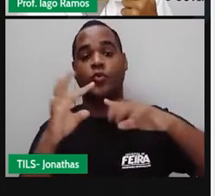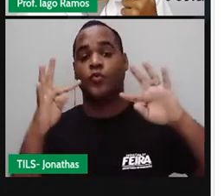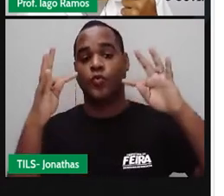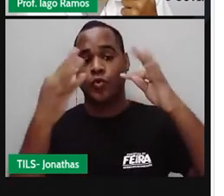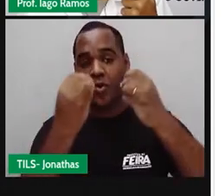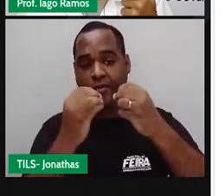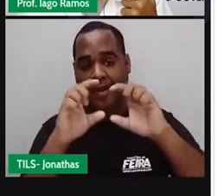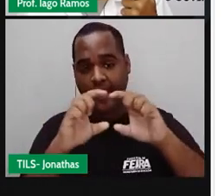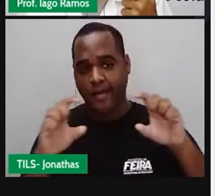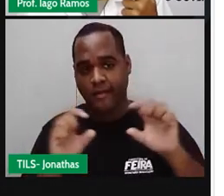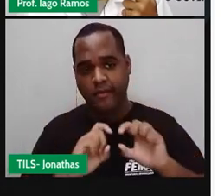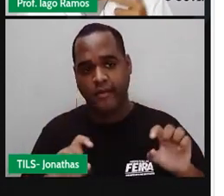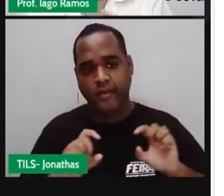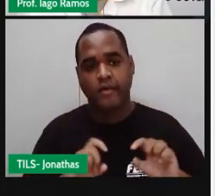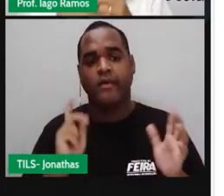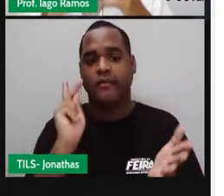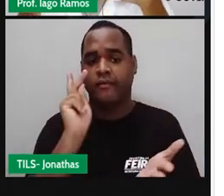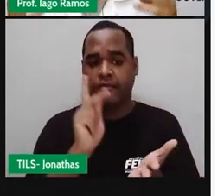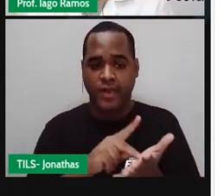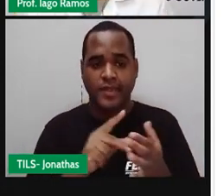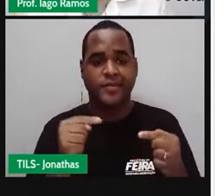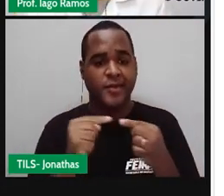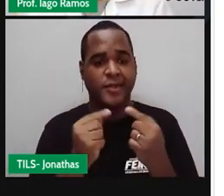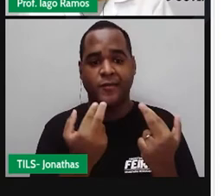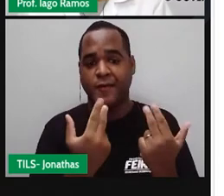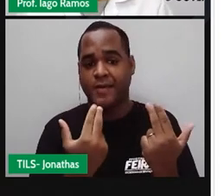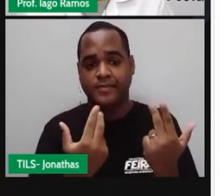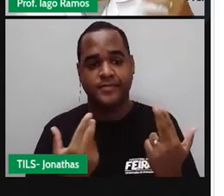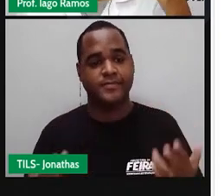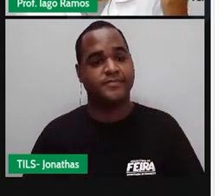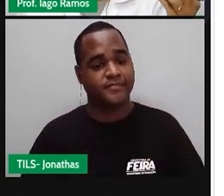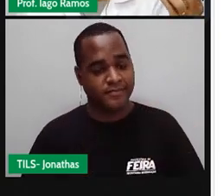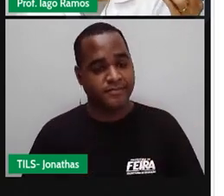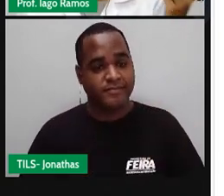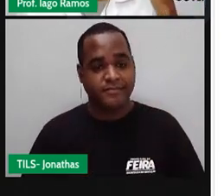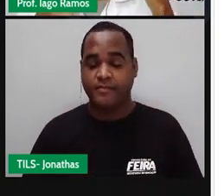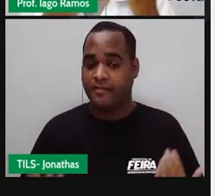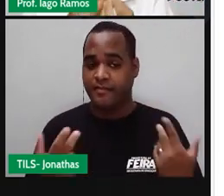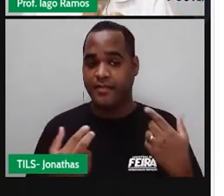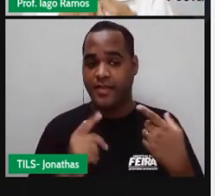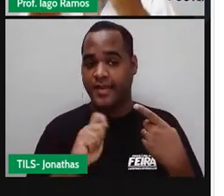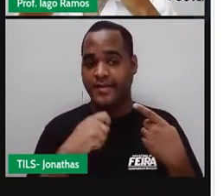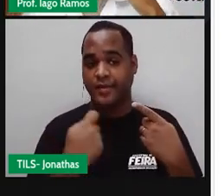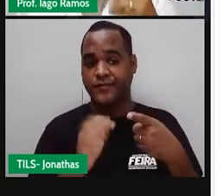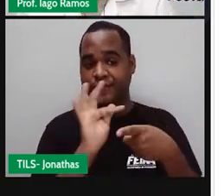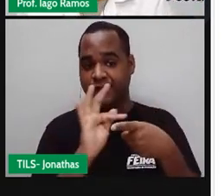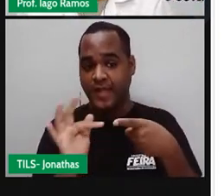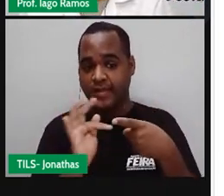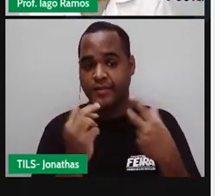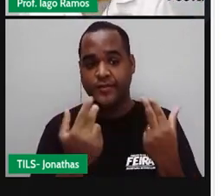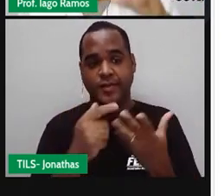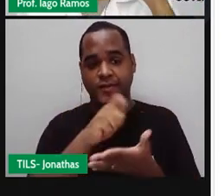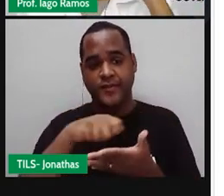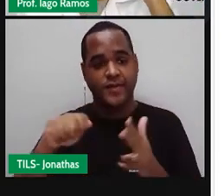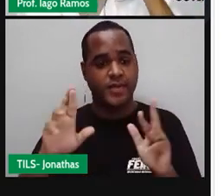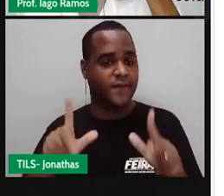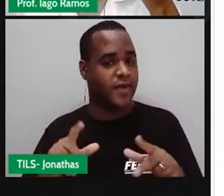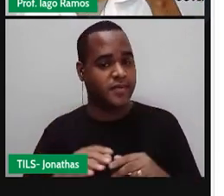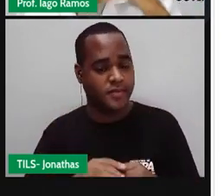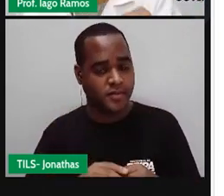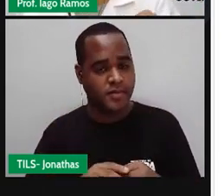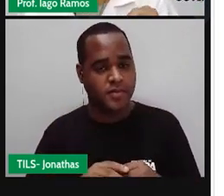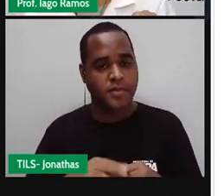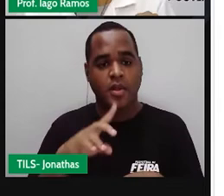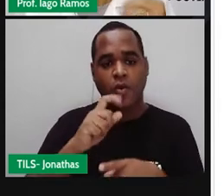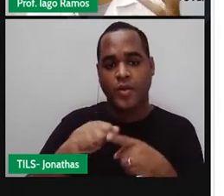todas elas são a mesma fração é uma fração escrita de forma diferente é como se eu